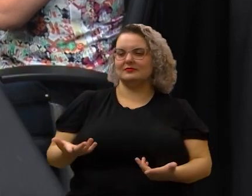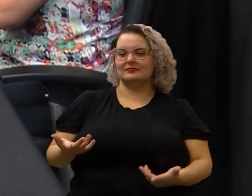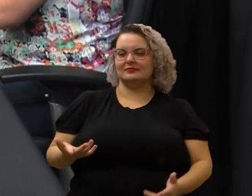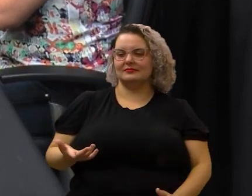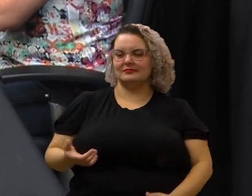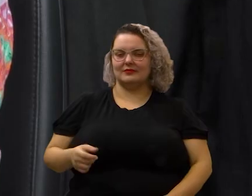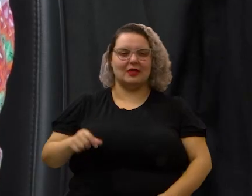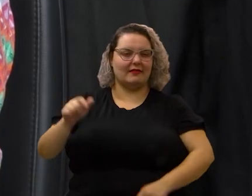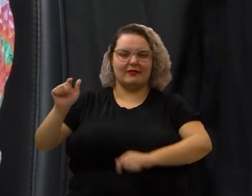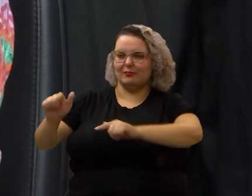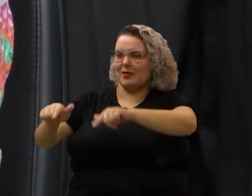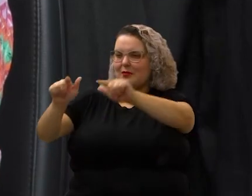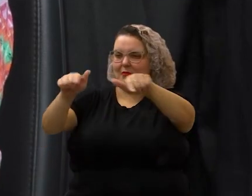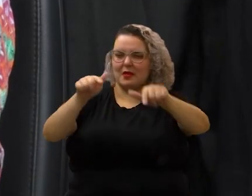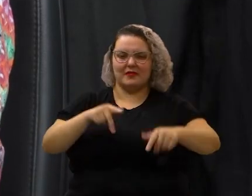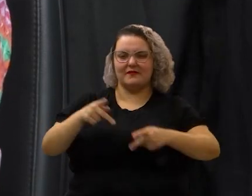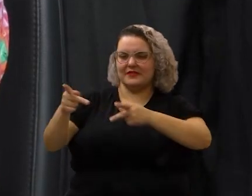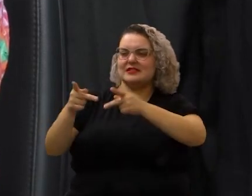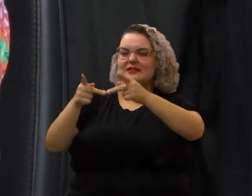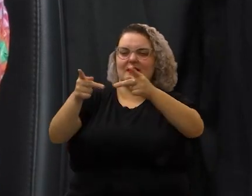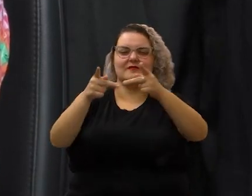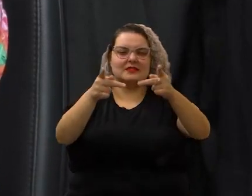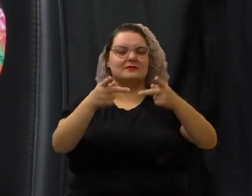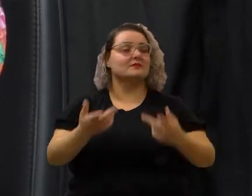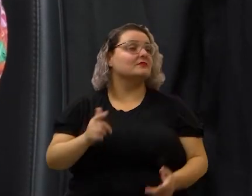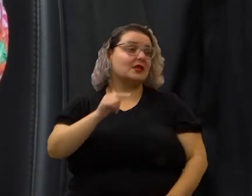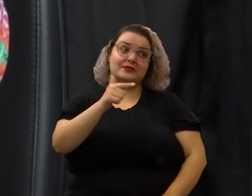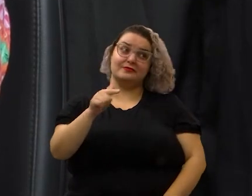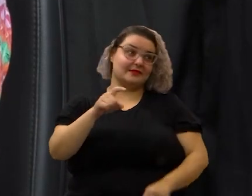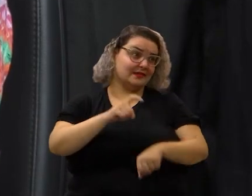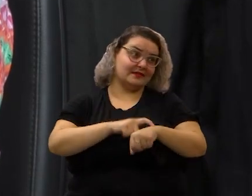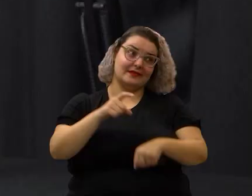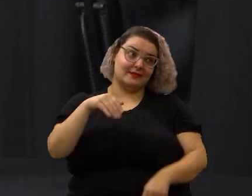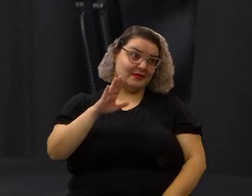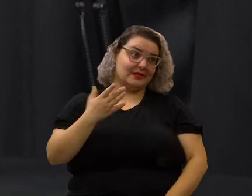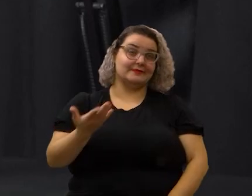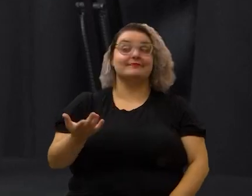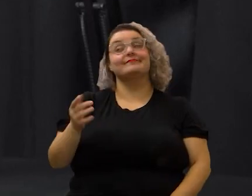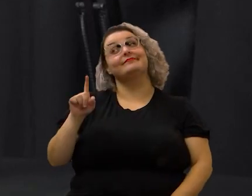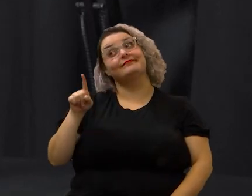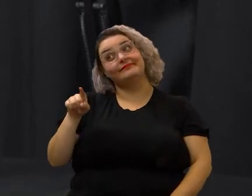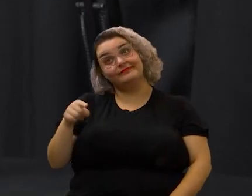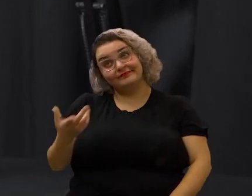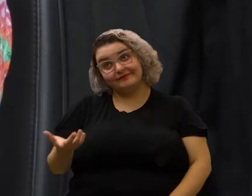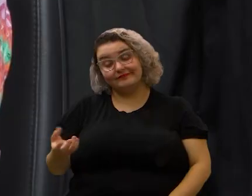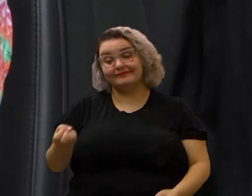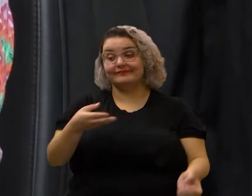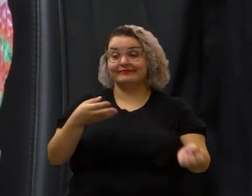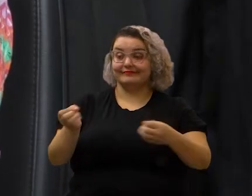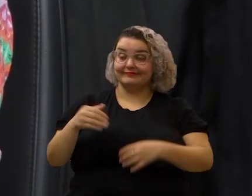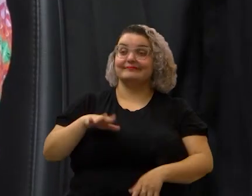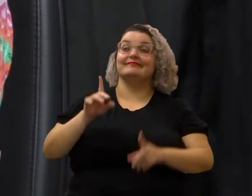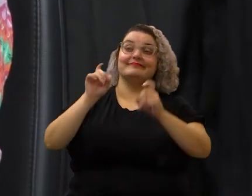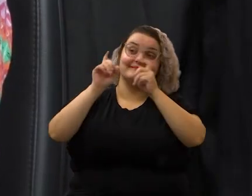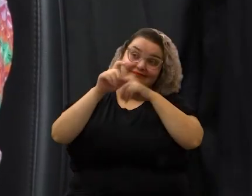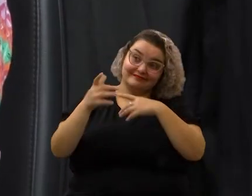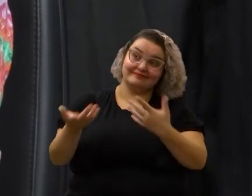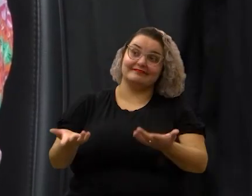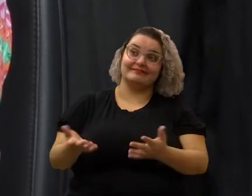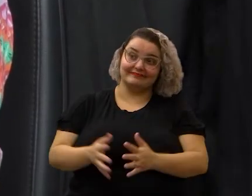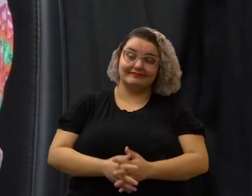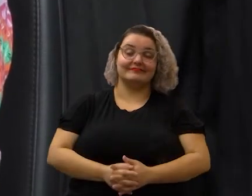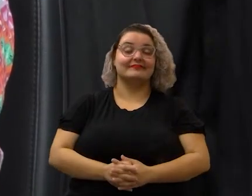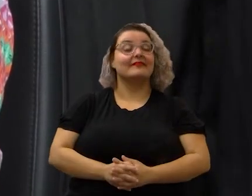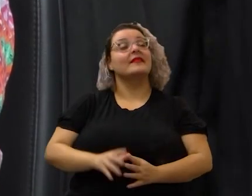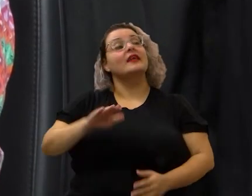e pingando em um monte de lugar. Sim, mas não tem tido mais tempo para isso, né? Recentemente tem sido mais